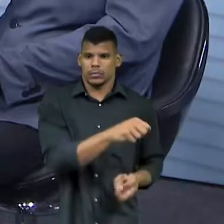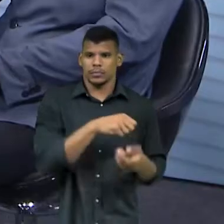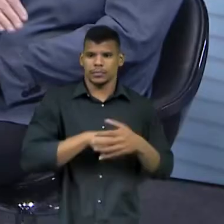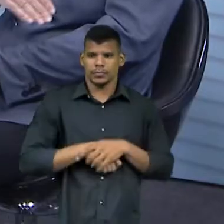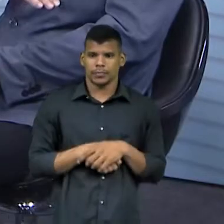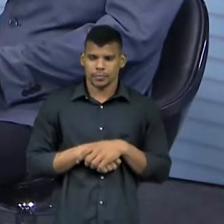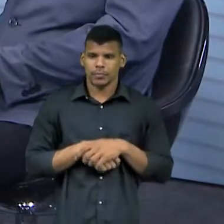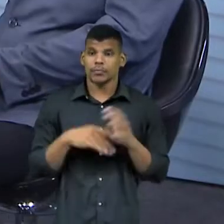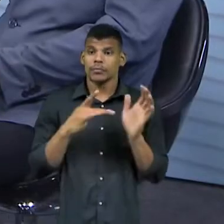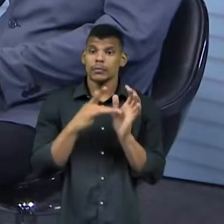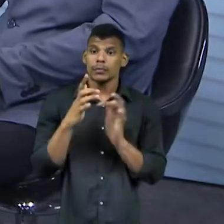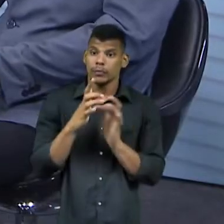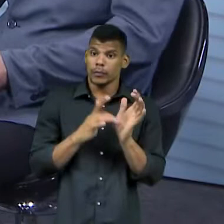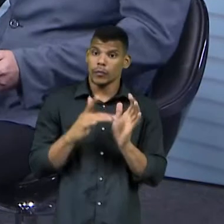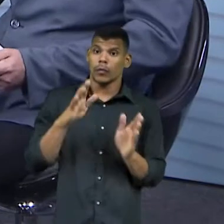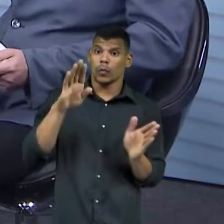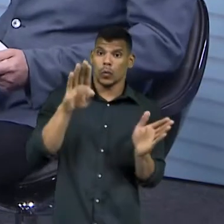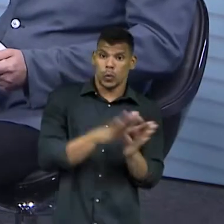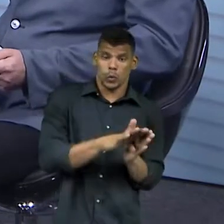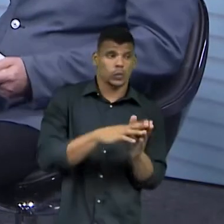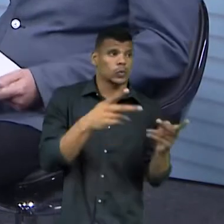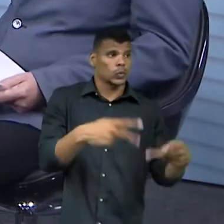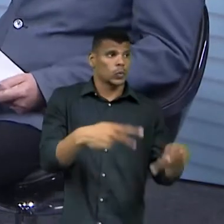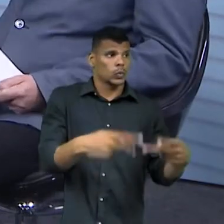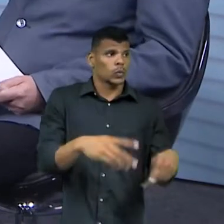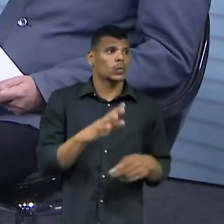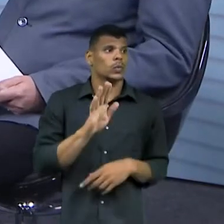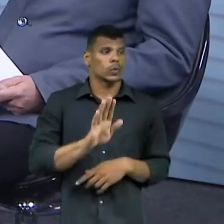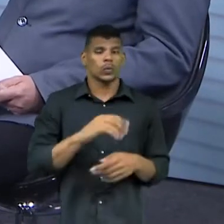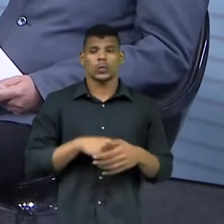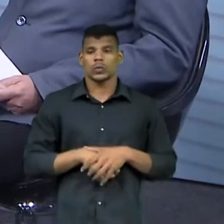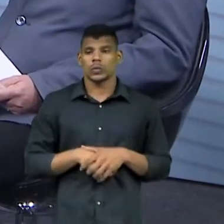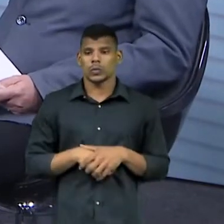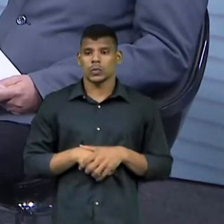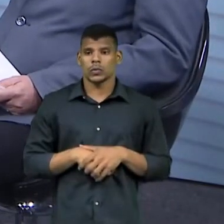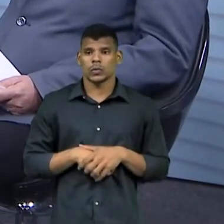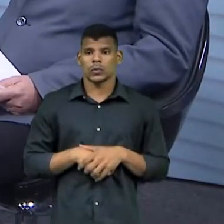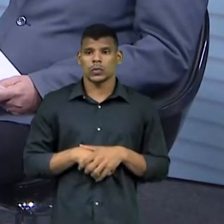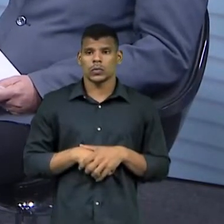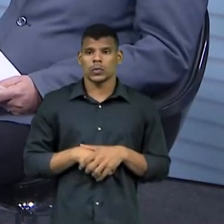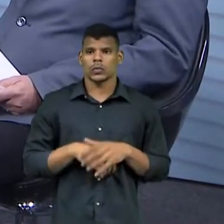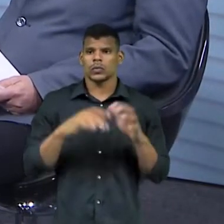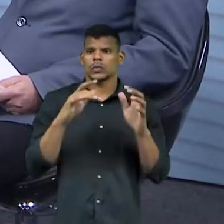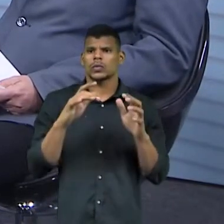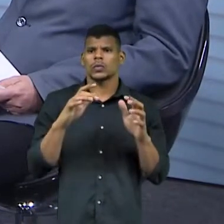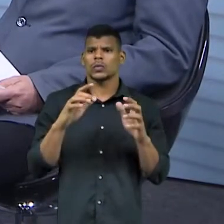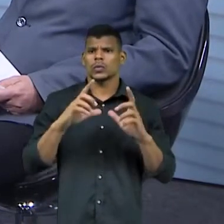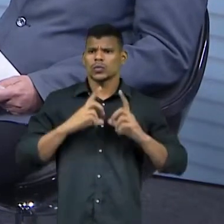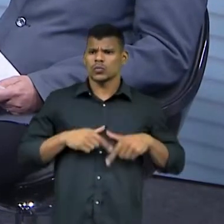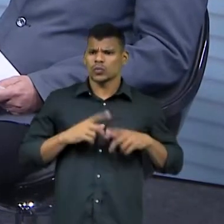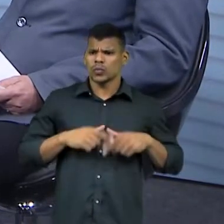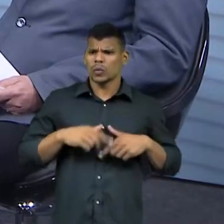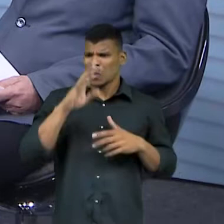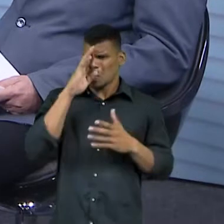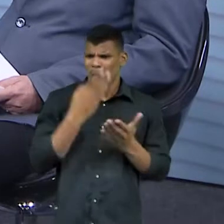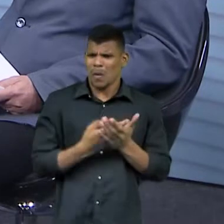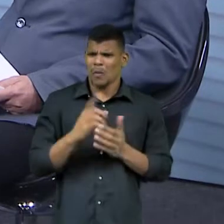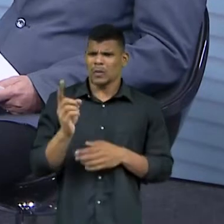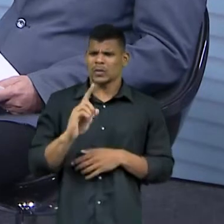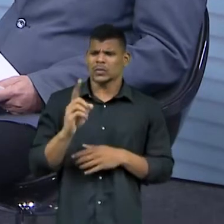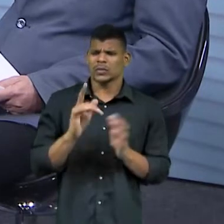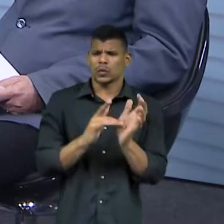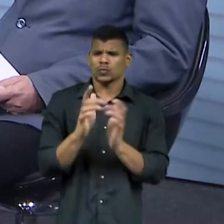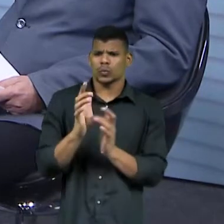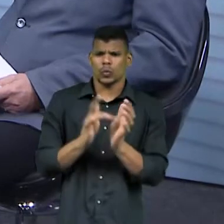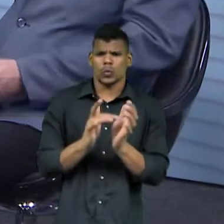filho veio para cumprir aquele desiderato o o munguba e mas os judeus não acreditam né ainda esperam ou é